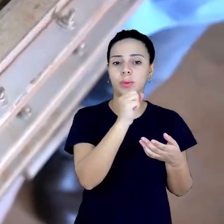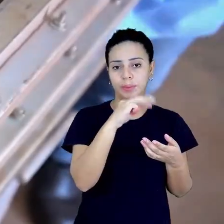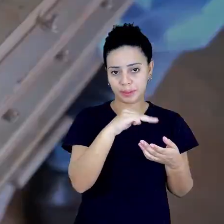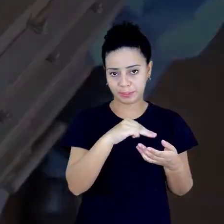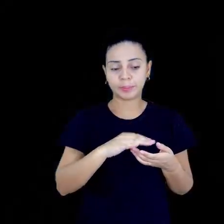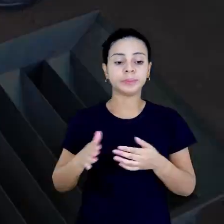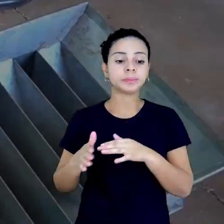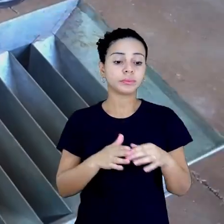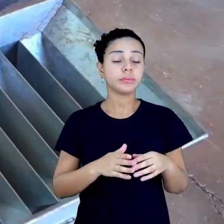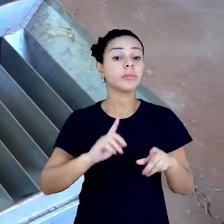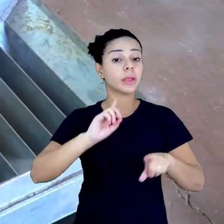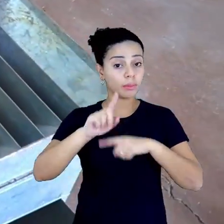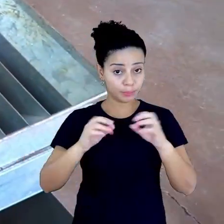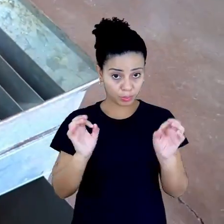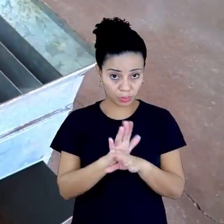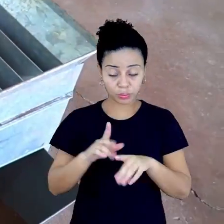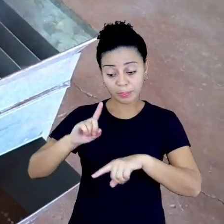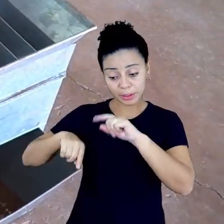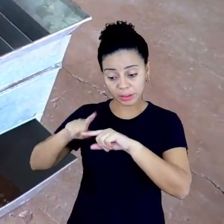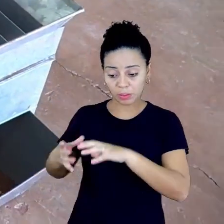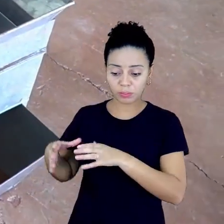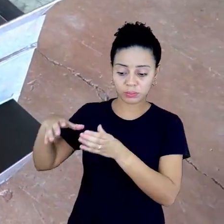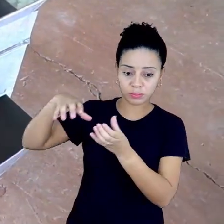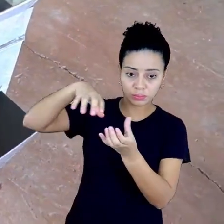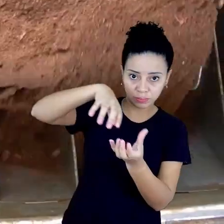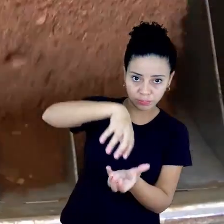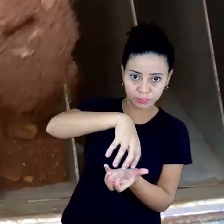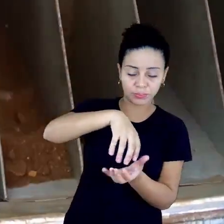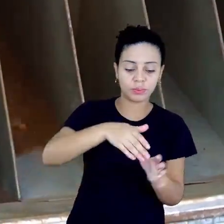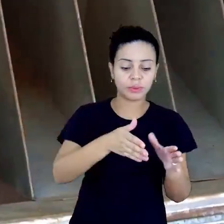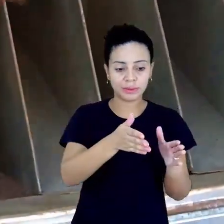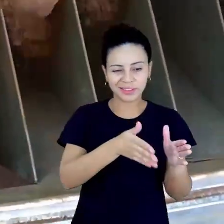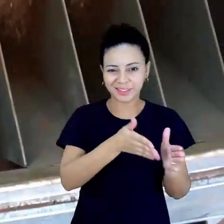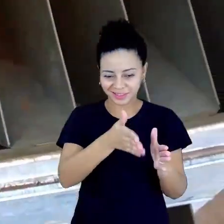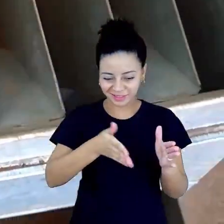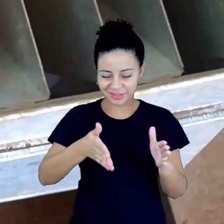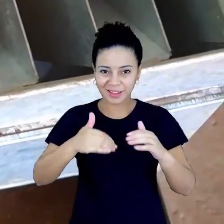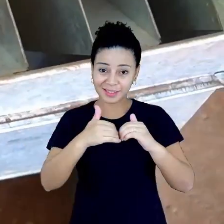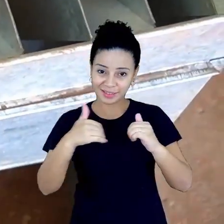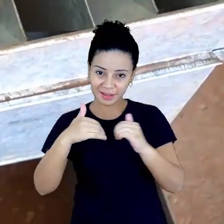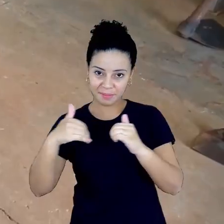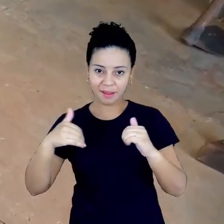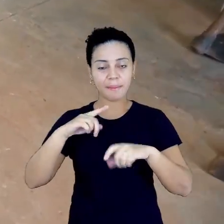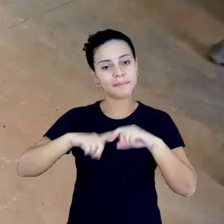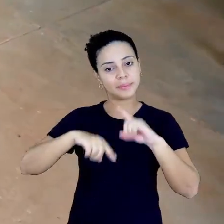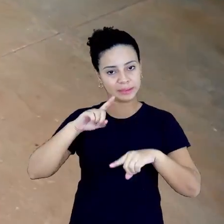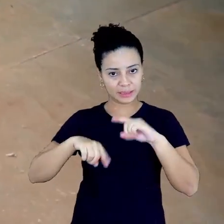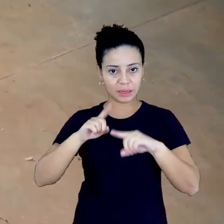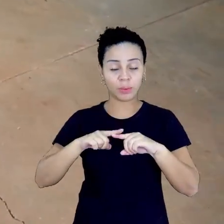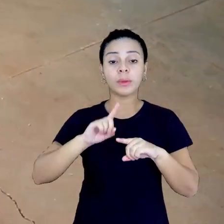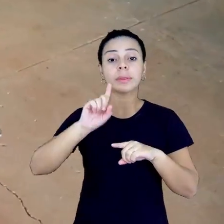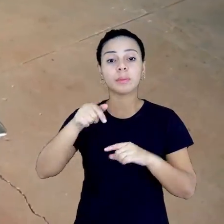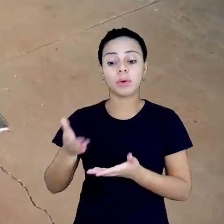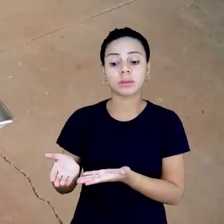mm. É realizado o quarteamento a fim de homogeneizar e reduzir a quantidade de material